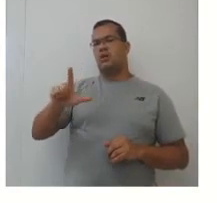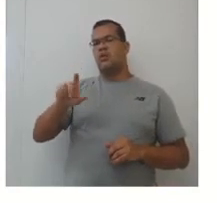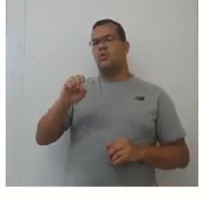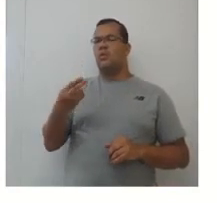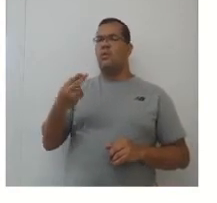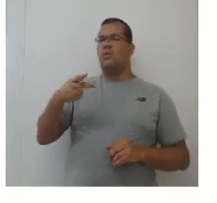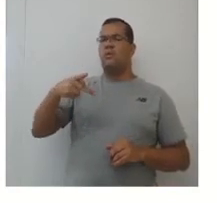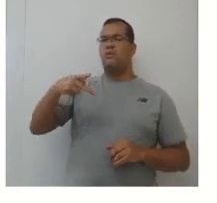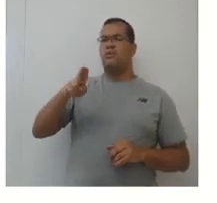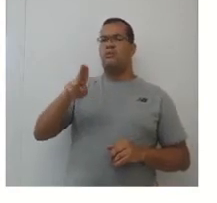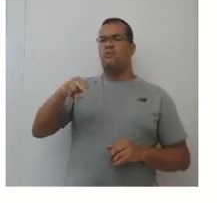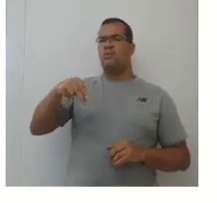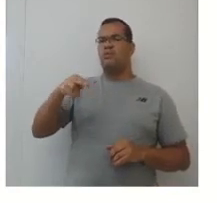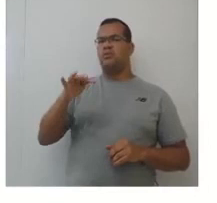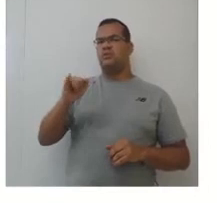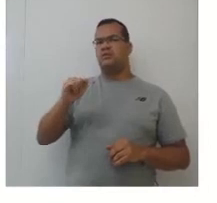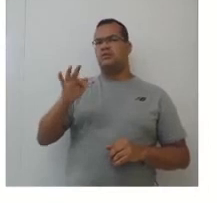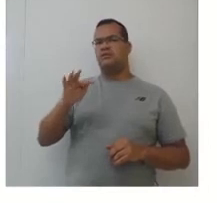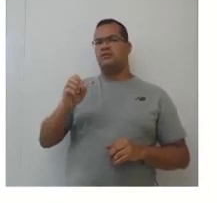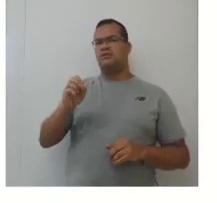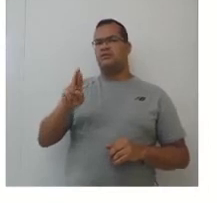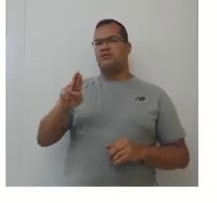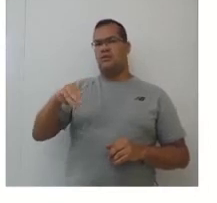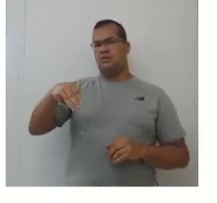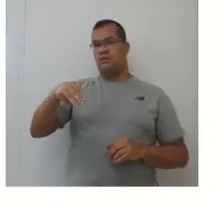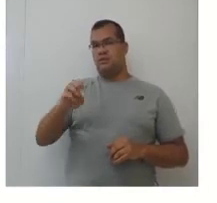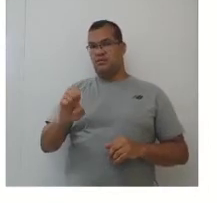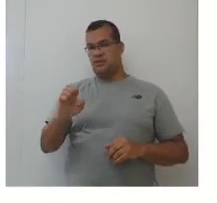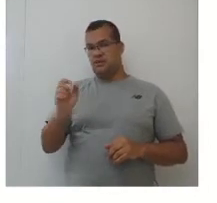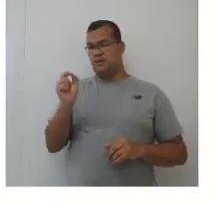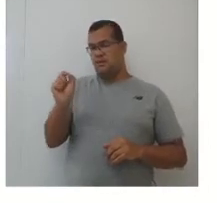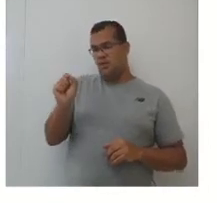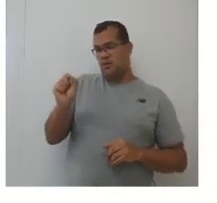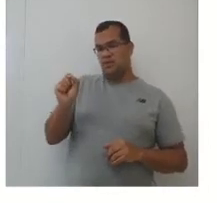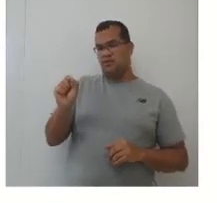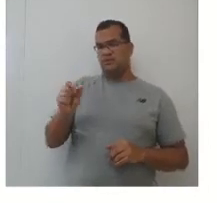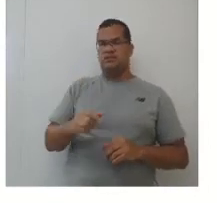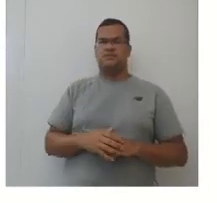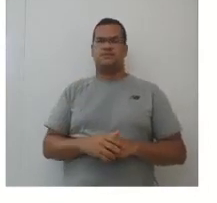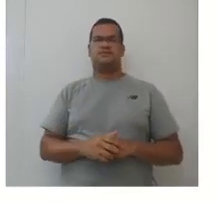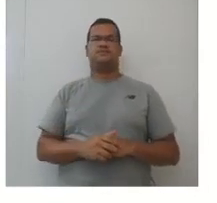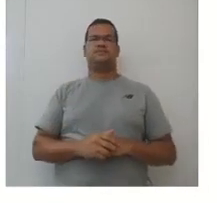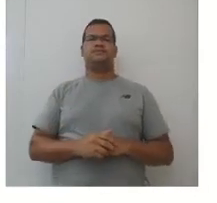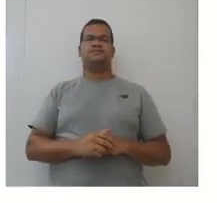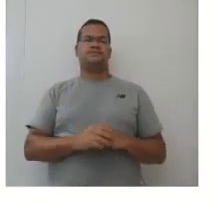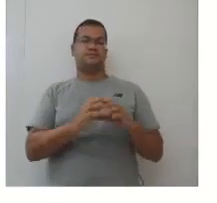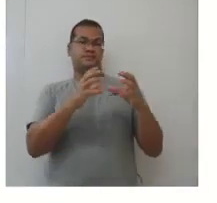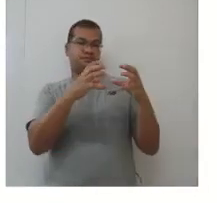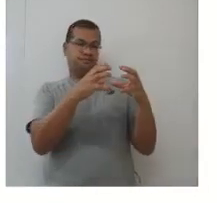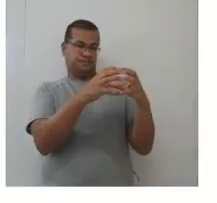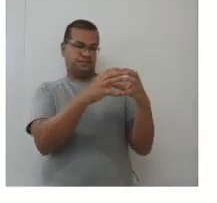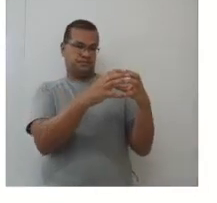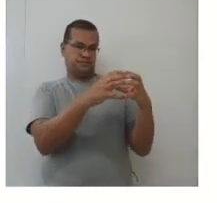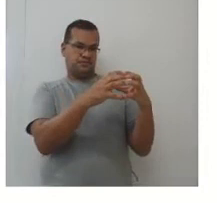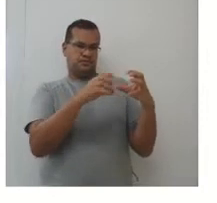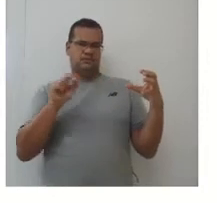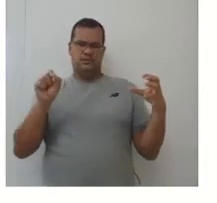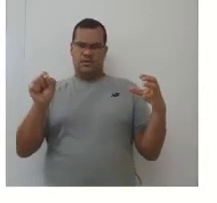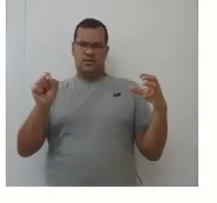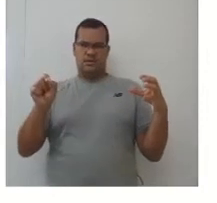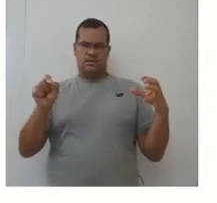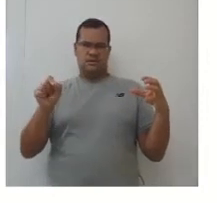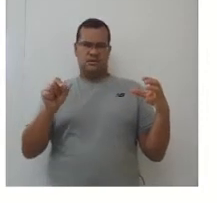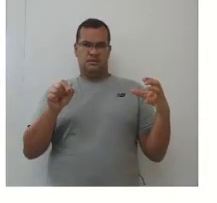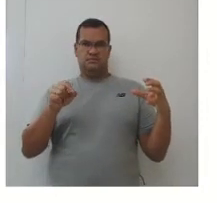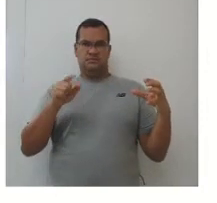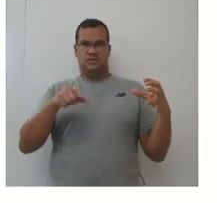pontiforme. Pontual quer dizer pequena. Ponto, pequeno. Campo elétrico é